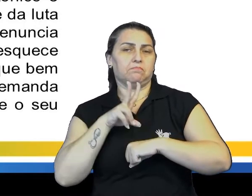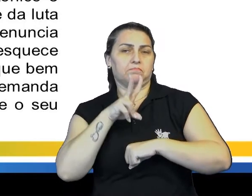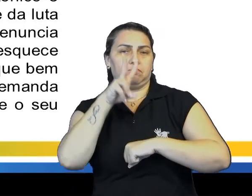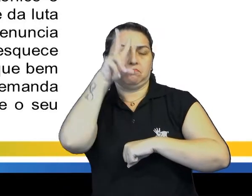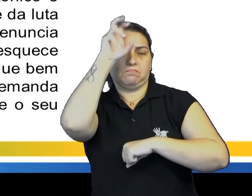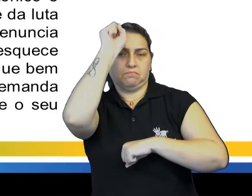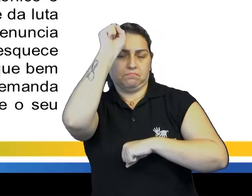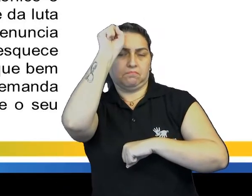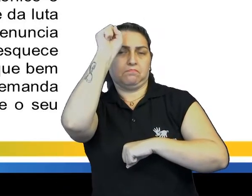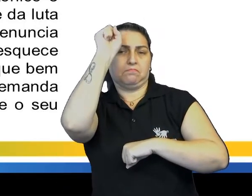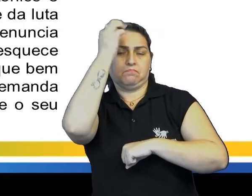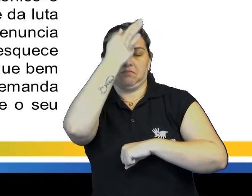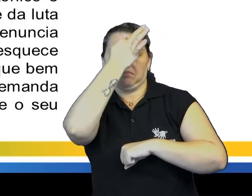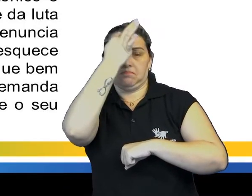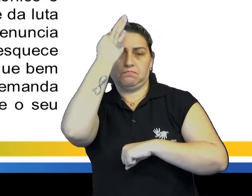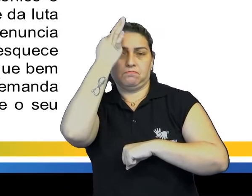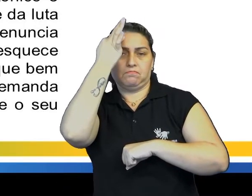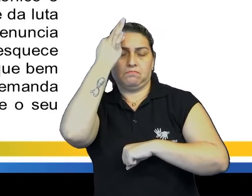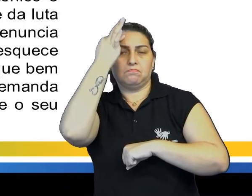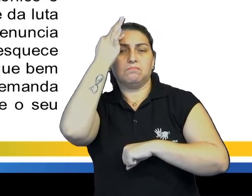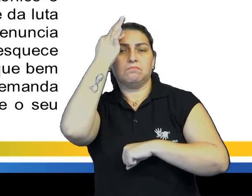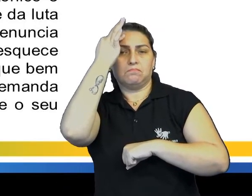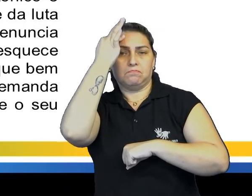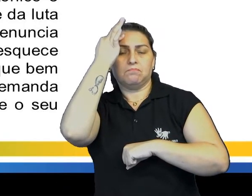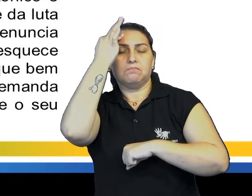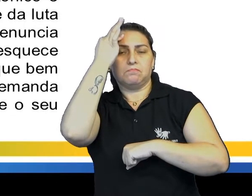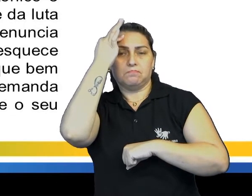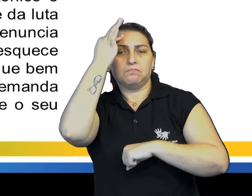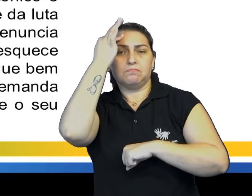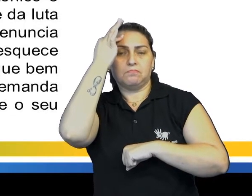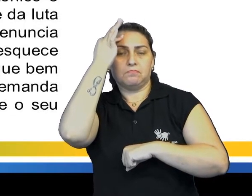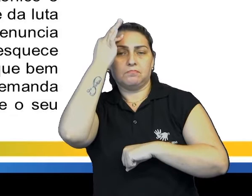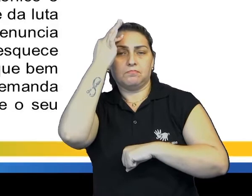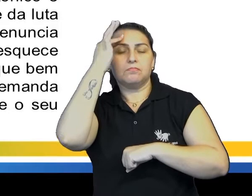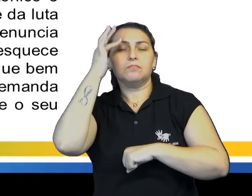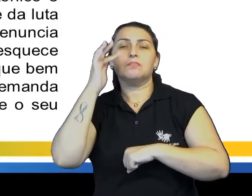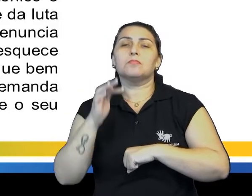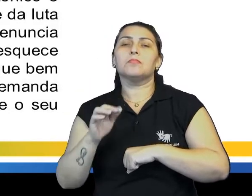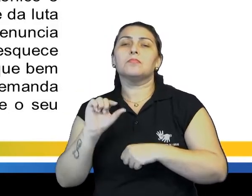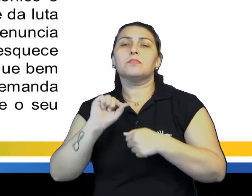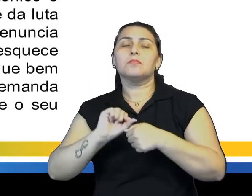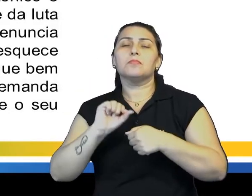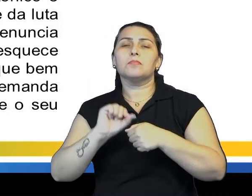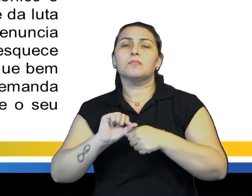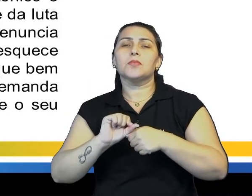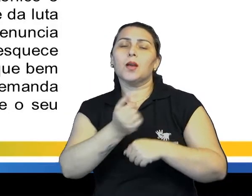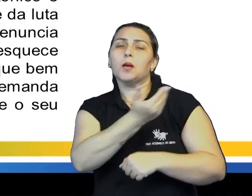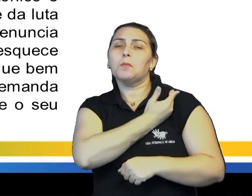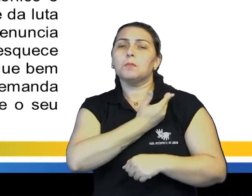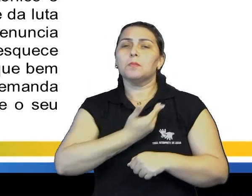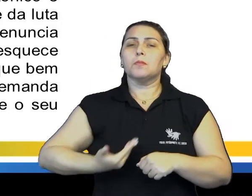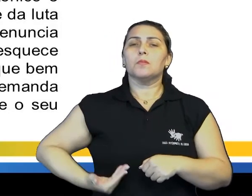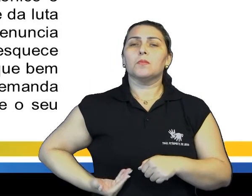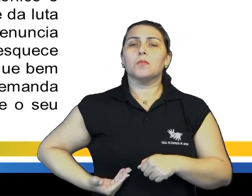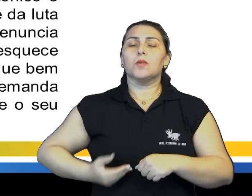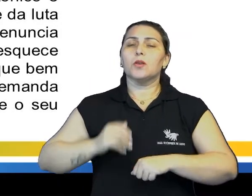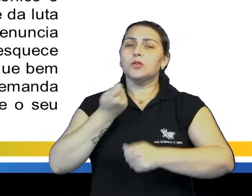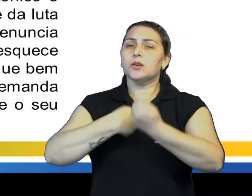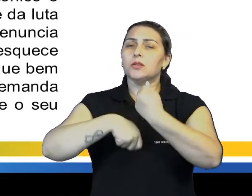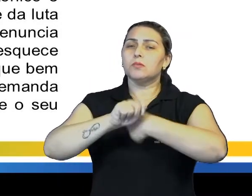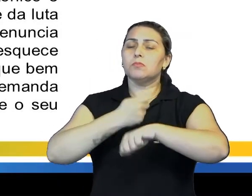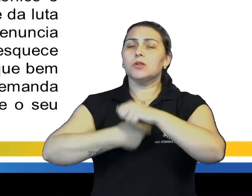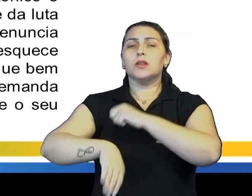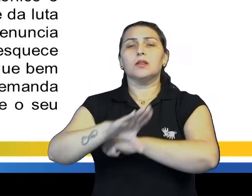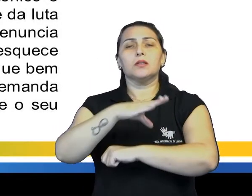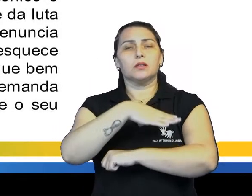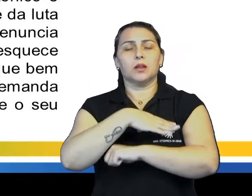forte paradigma, um filósofo rei, né? É aquele que está apto a exercer uma função pública de administrar a